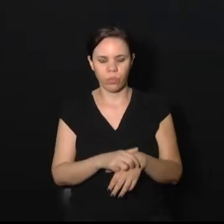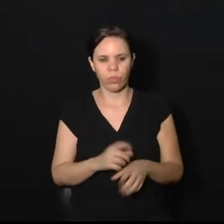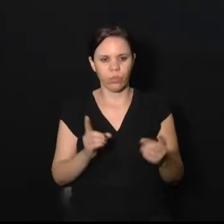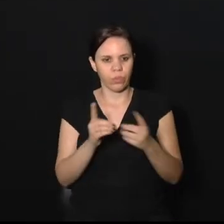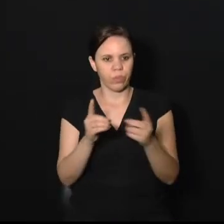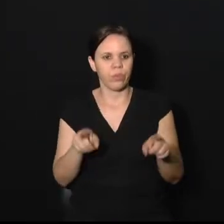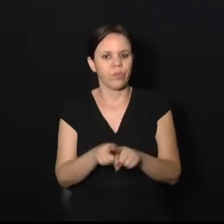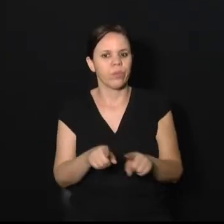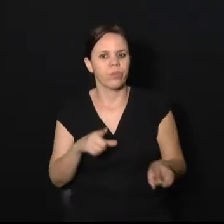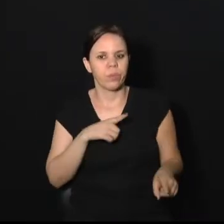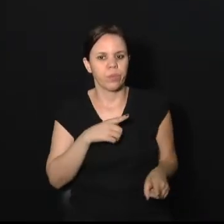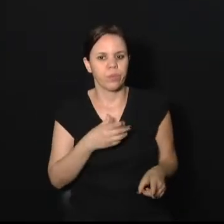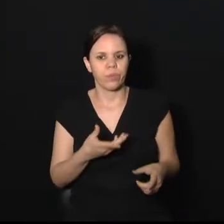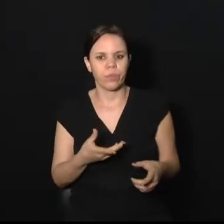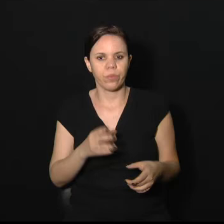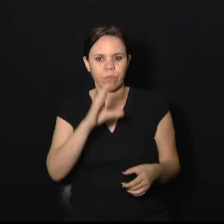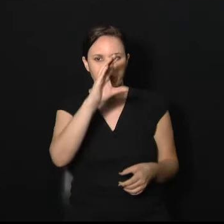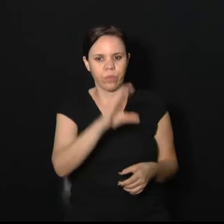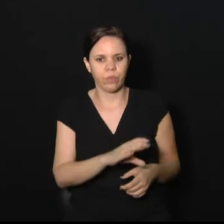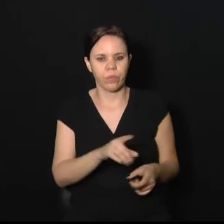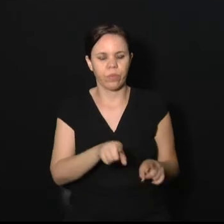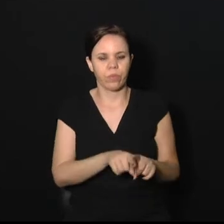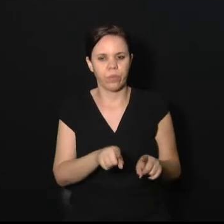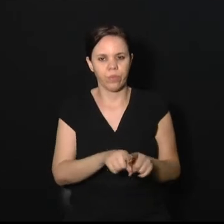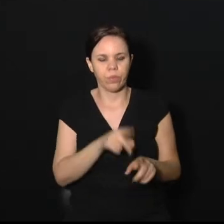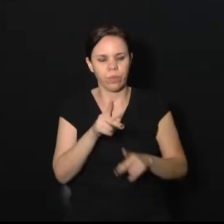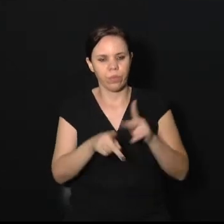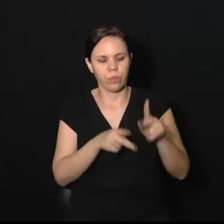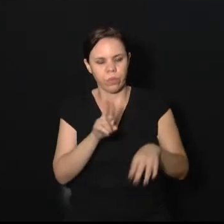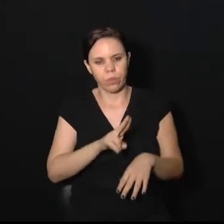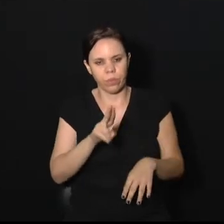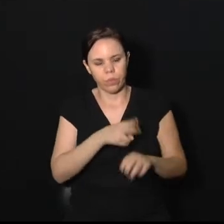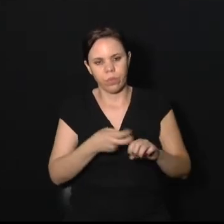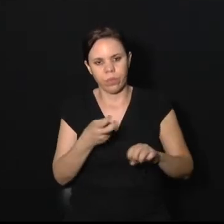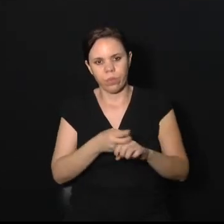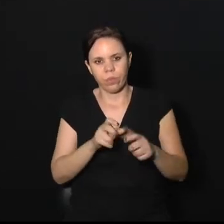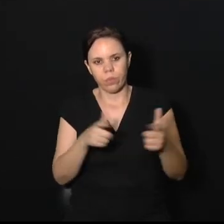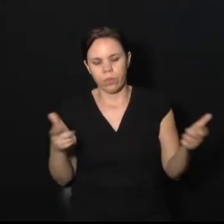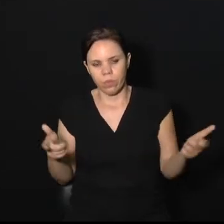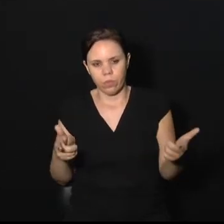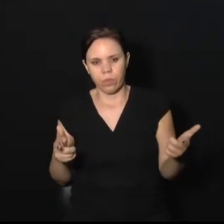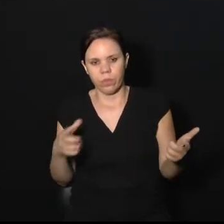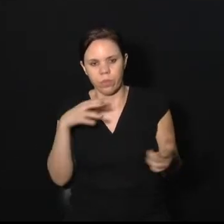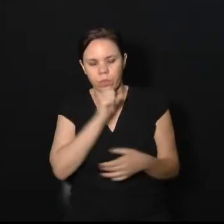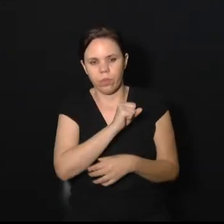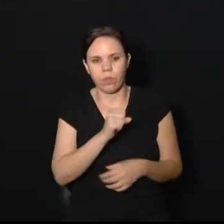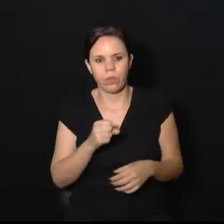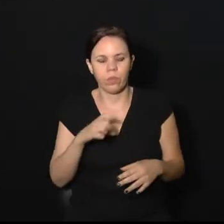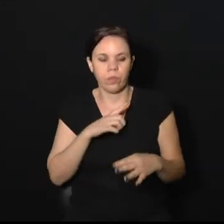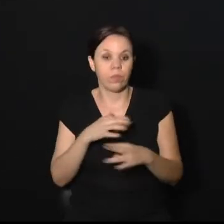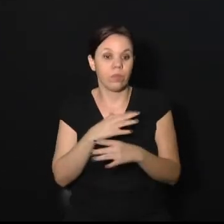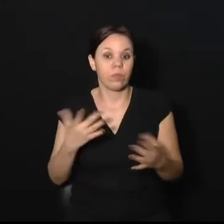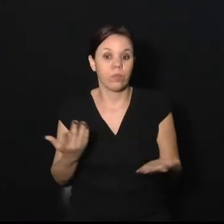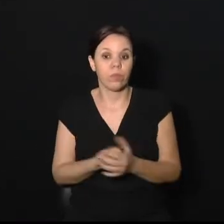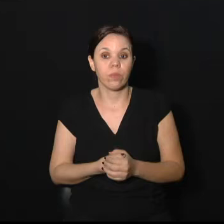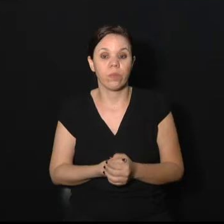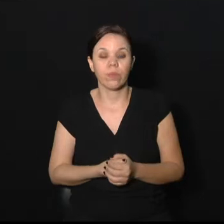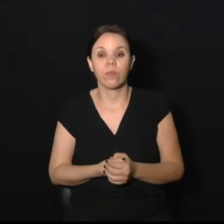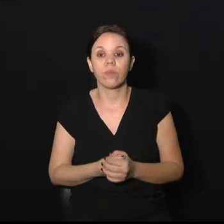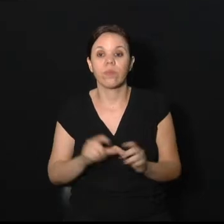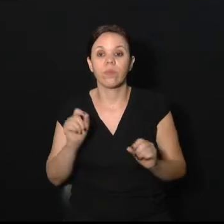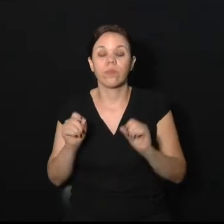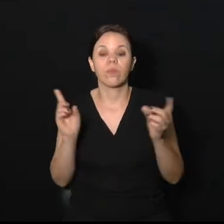gente vê o atendimento, quantos cidadãos também estão lá com esses aplicativos, é muito maior a abrangência da cidade em relação à abrangência